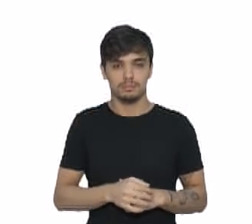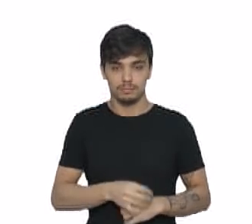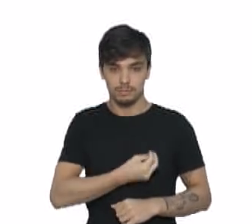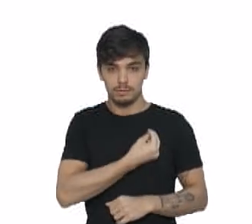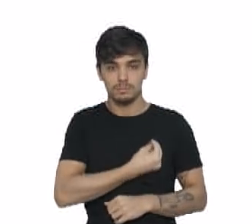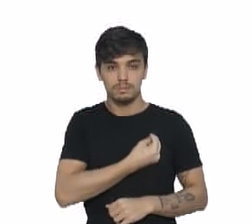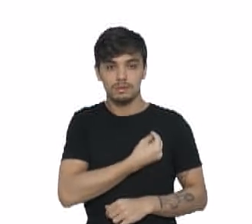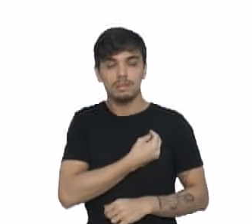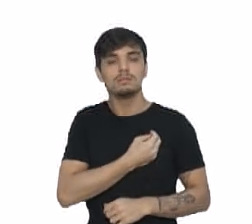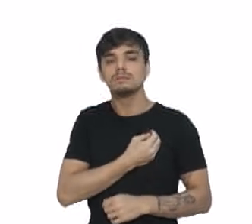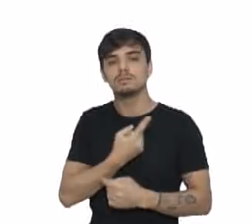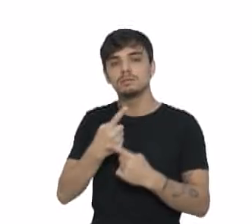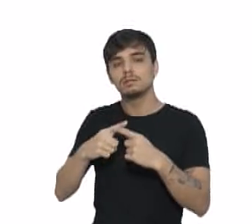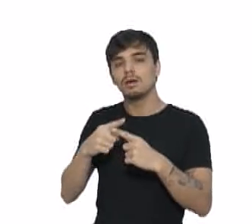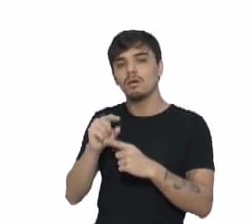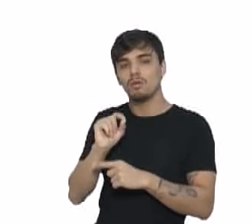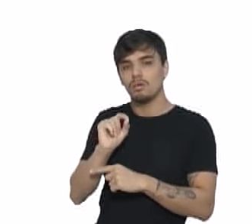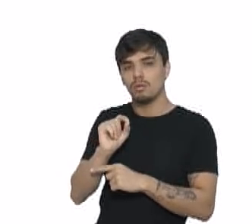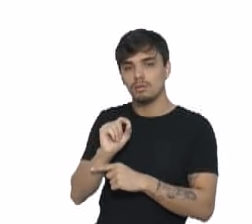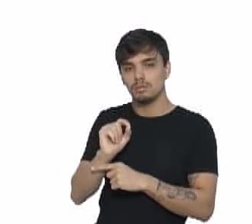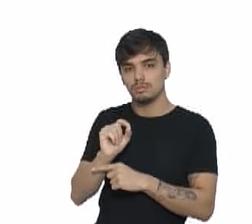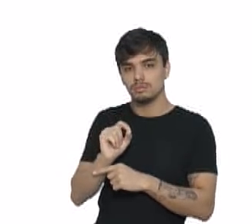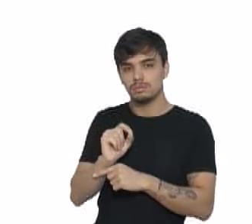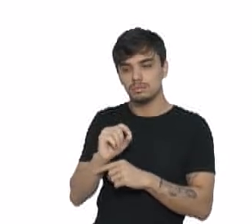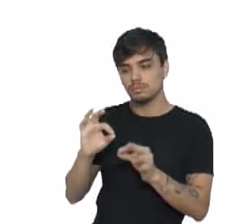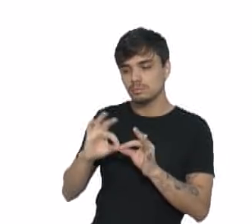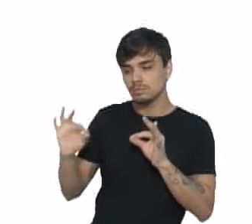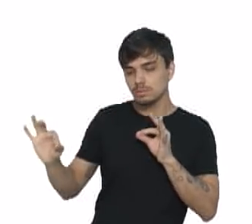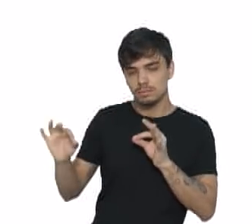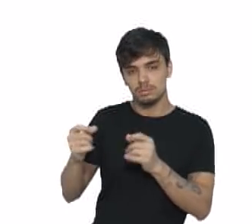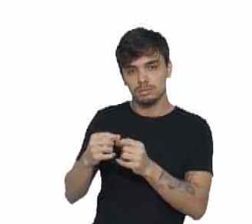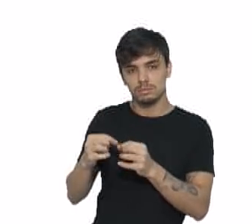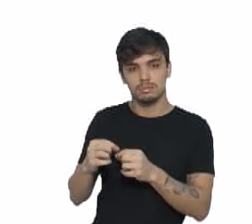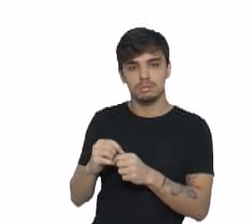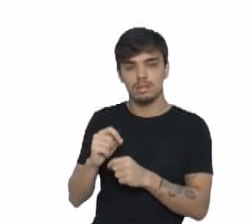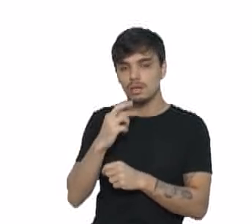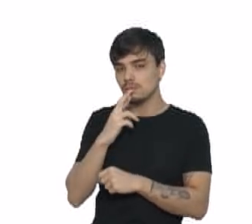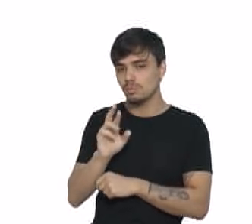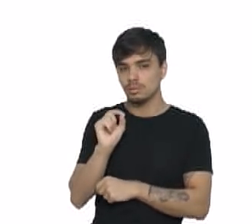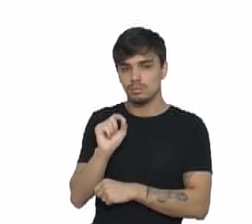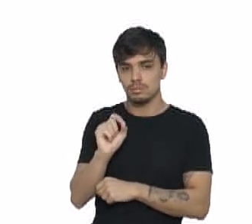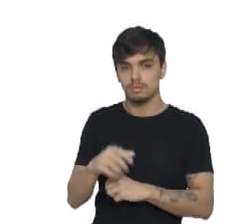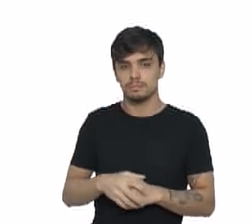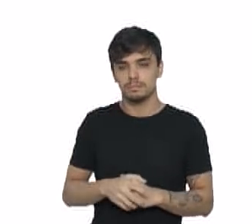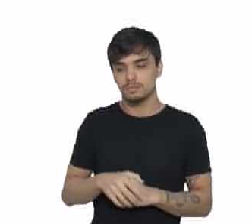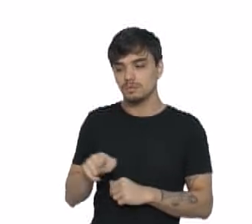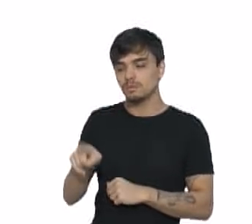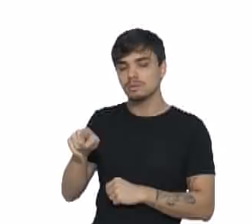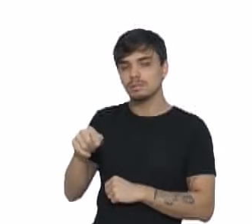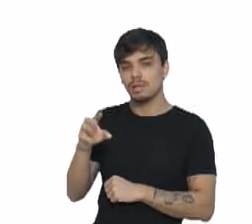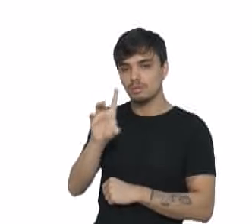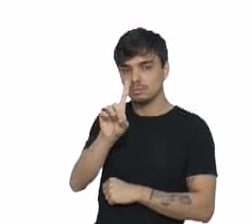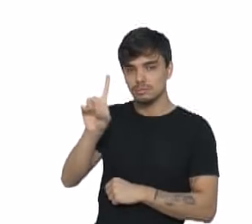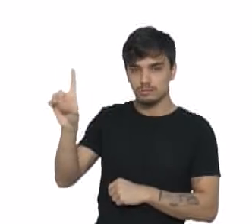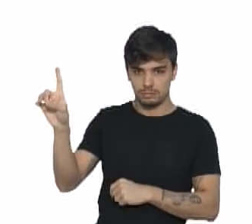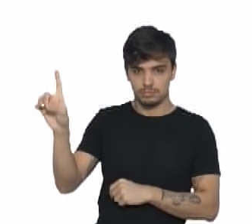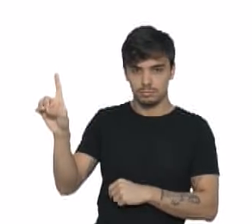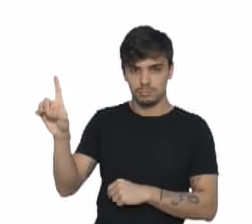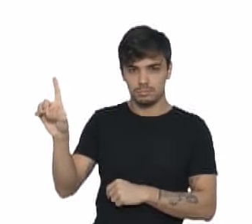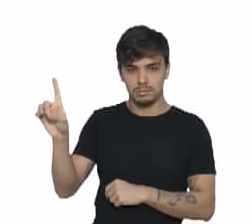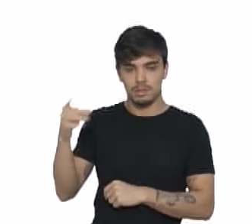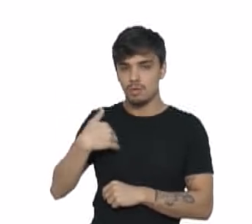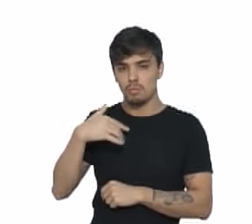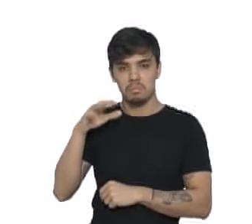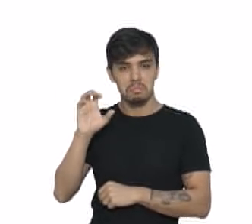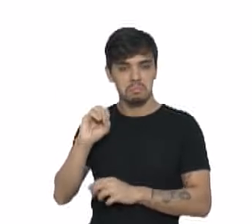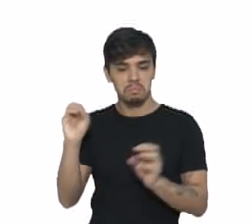alguma vez um instante descomunal em que lhe responderias: tu és um Deus e nunca ouvi